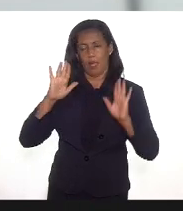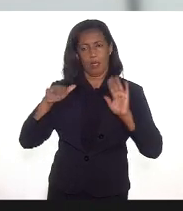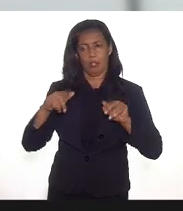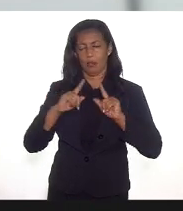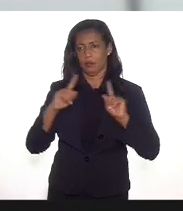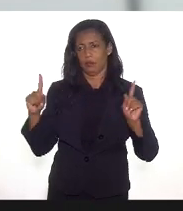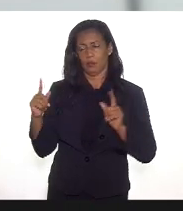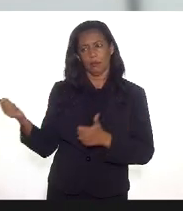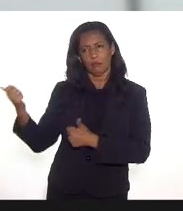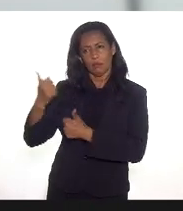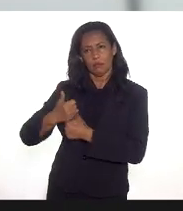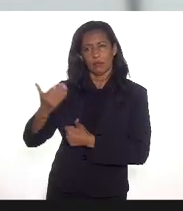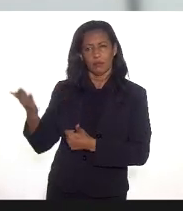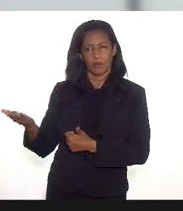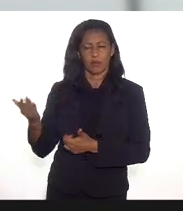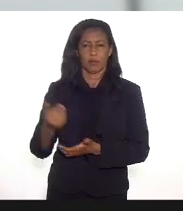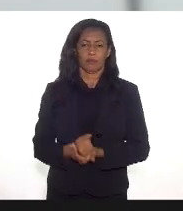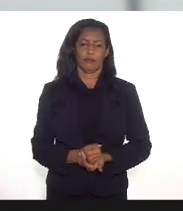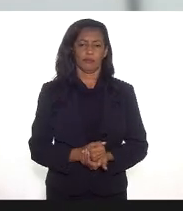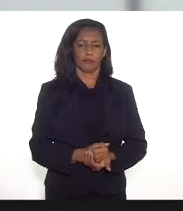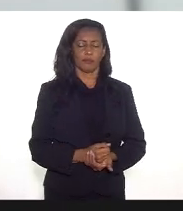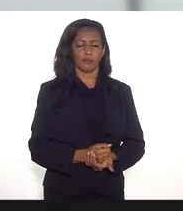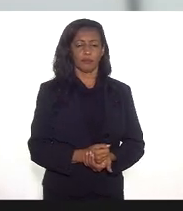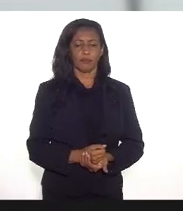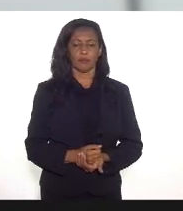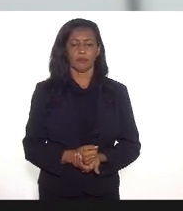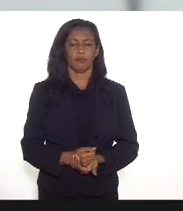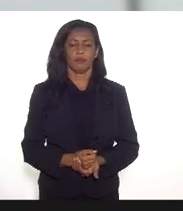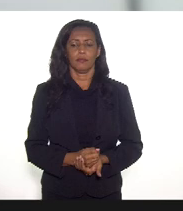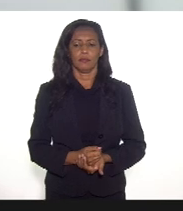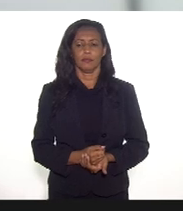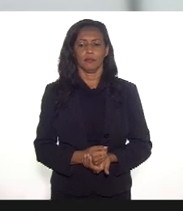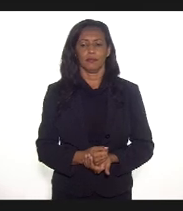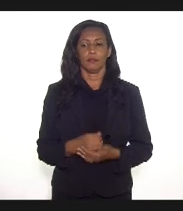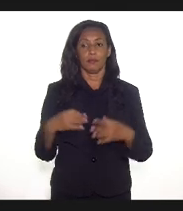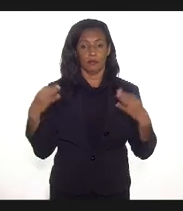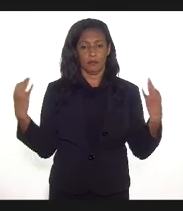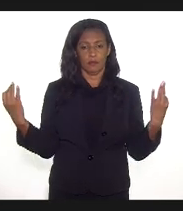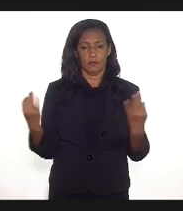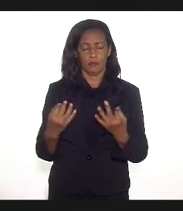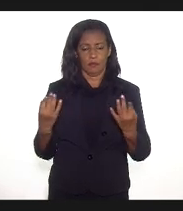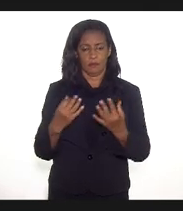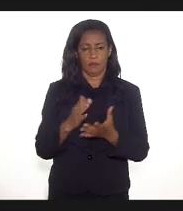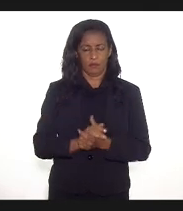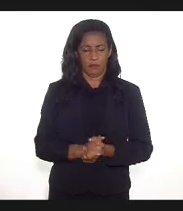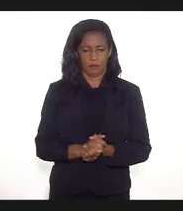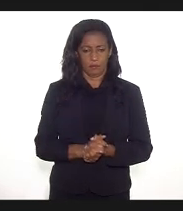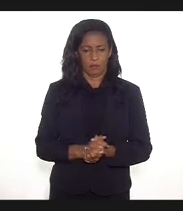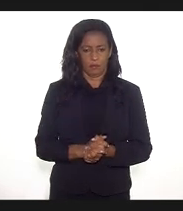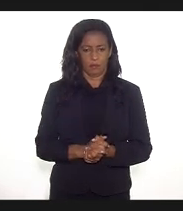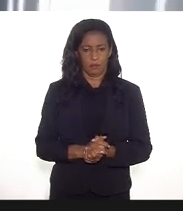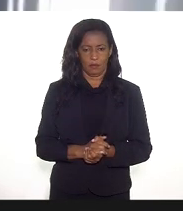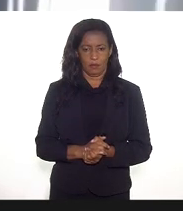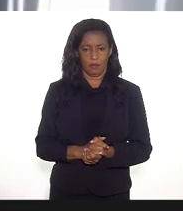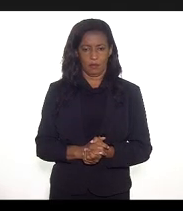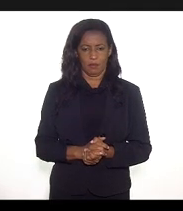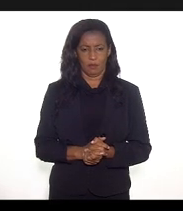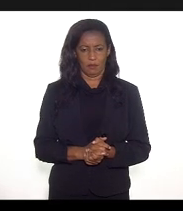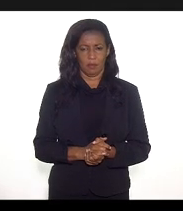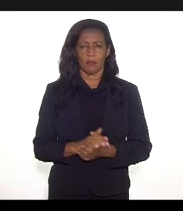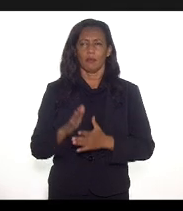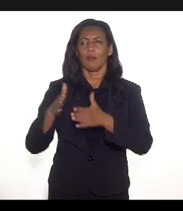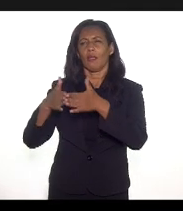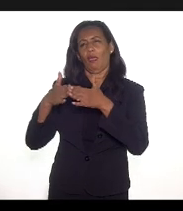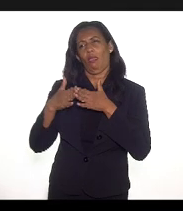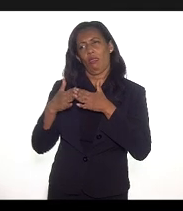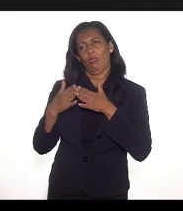Aldir, usa aí da palavra sobre o nosso fundo soberano. Perfeitamente. Você me dá licença, eu preciso me retirar,